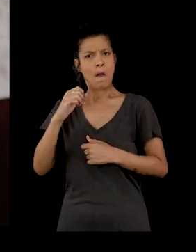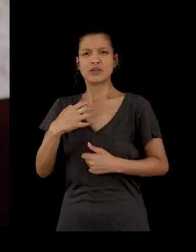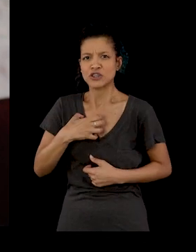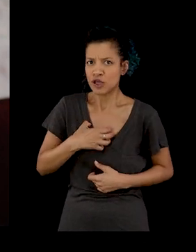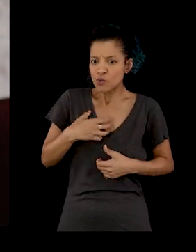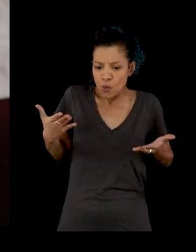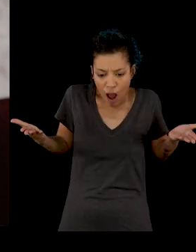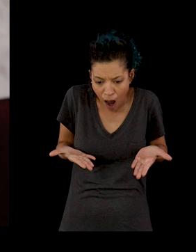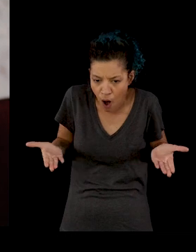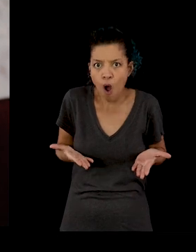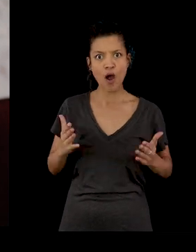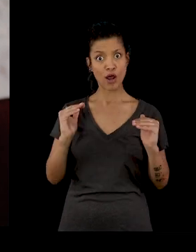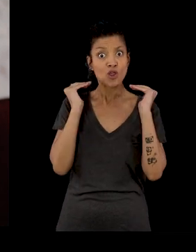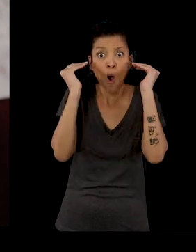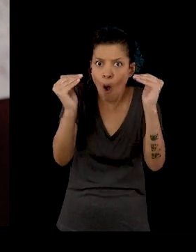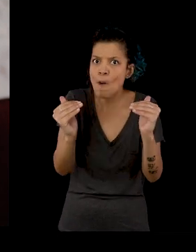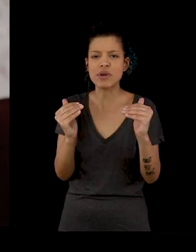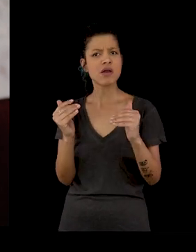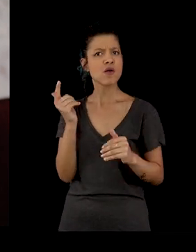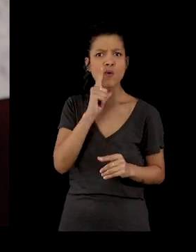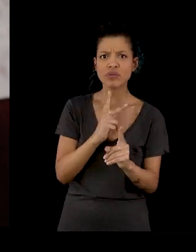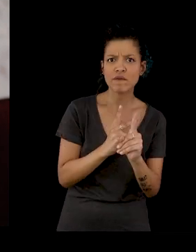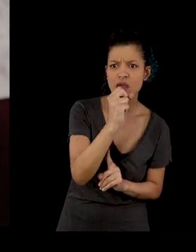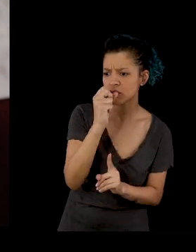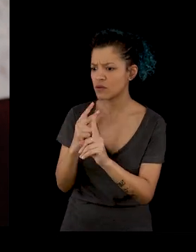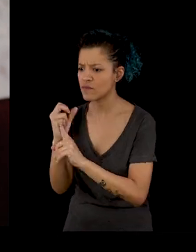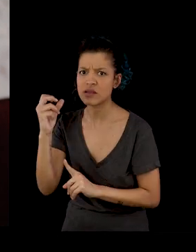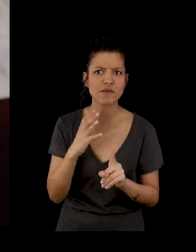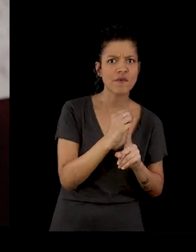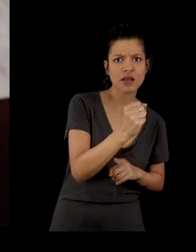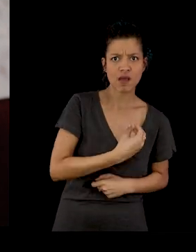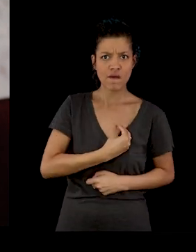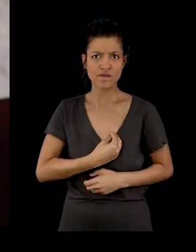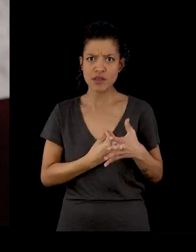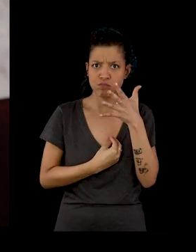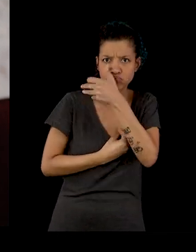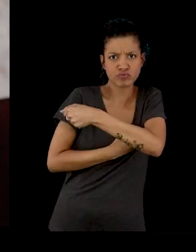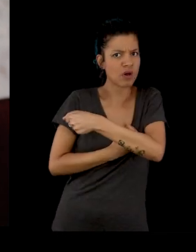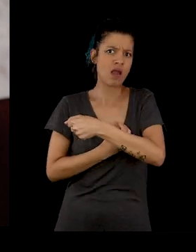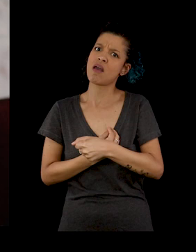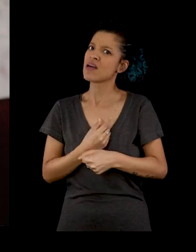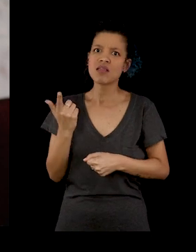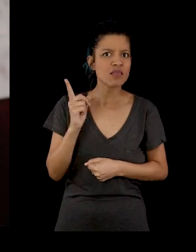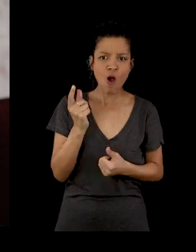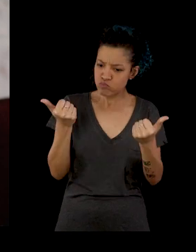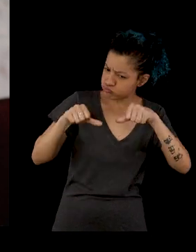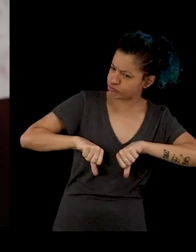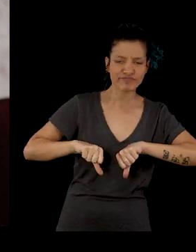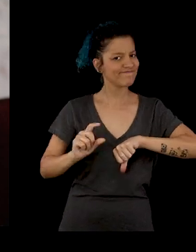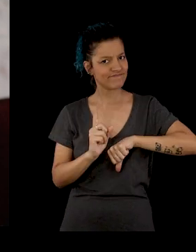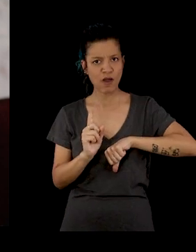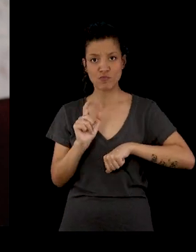que existe agora, ele vence tudo e sobrevive e vai e não naufraga. O